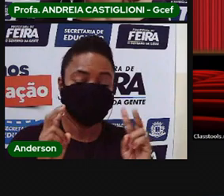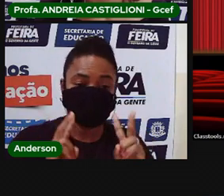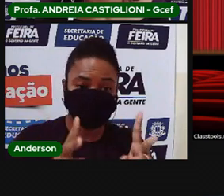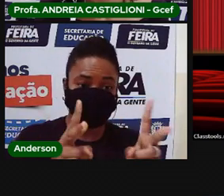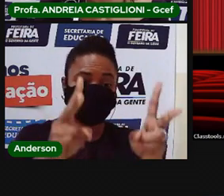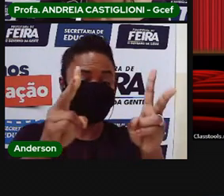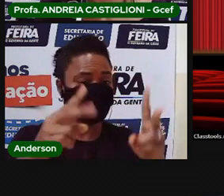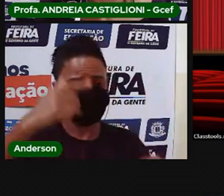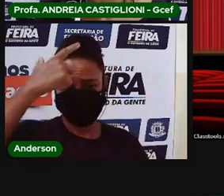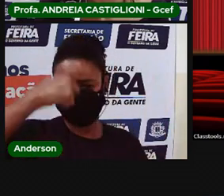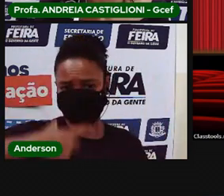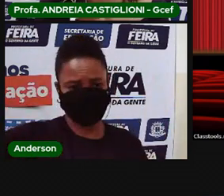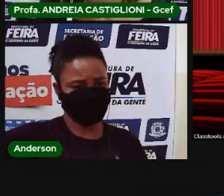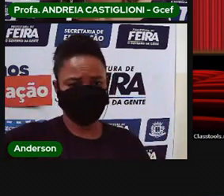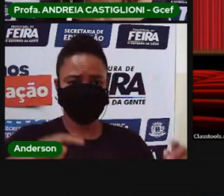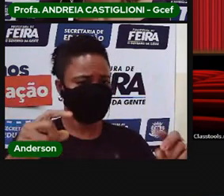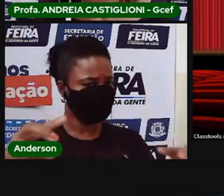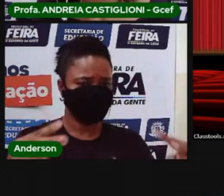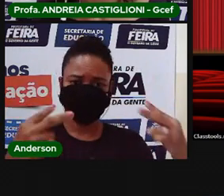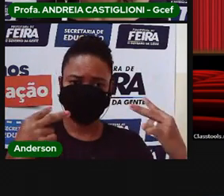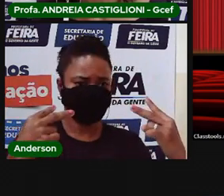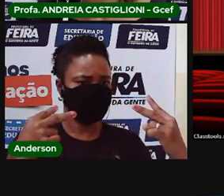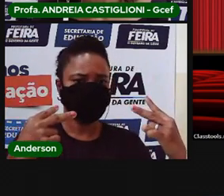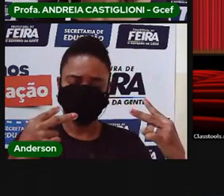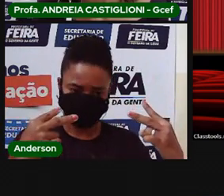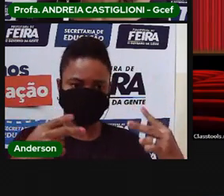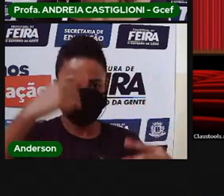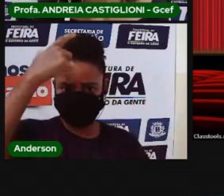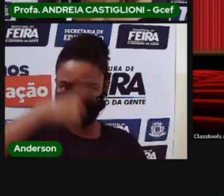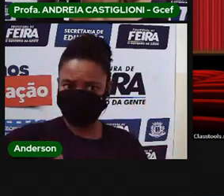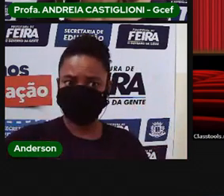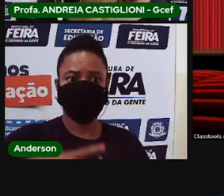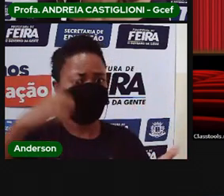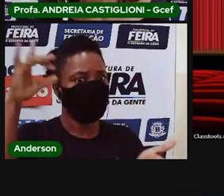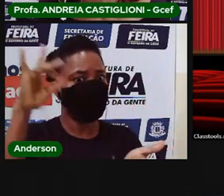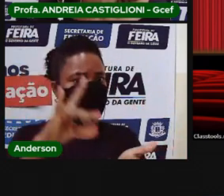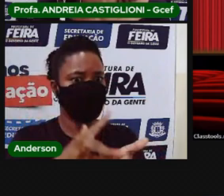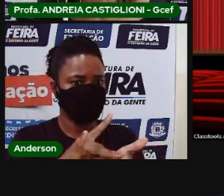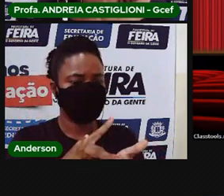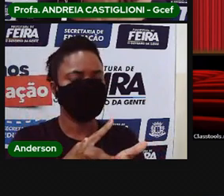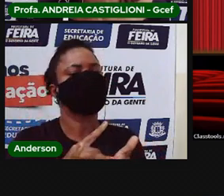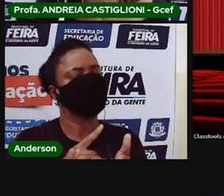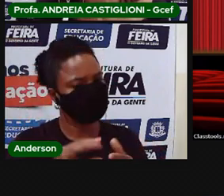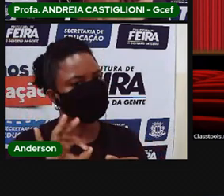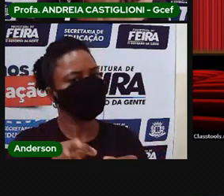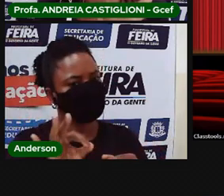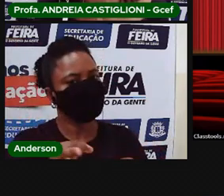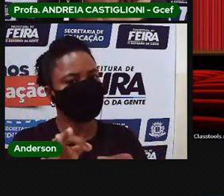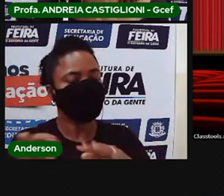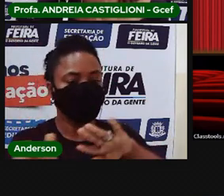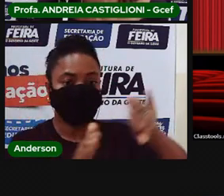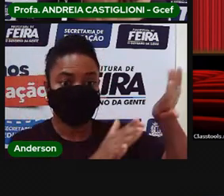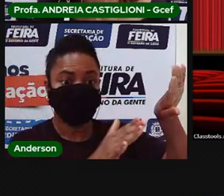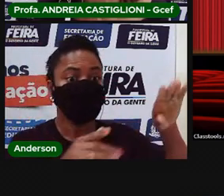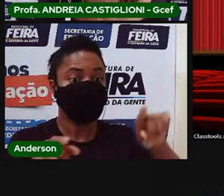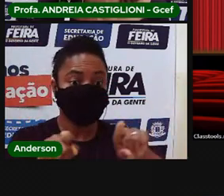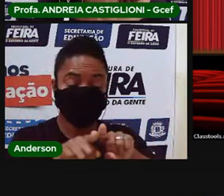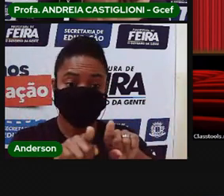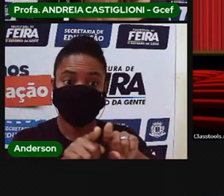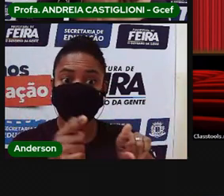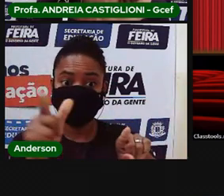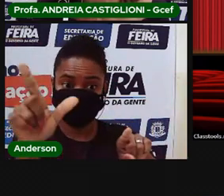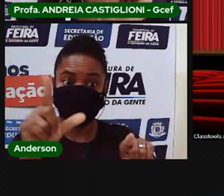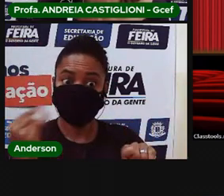outras pessoas. Isso. É uma coisa também importante, né, porque essa questão, né, ultimamente,